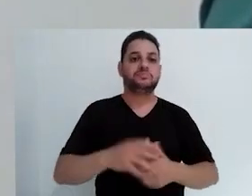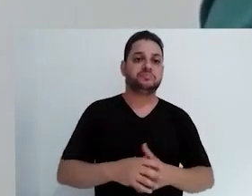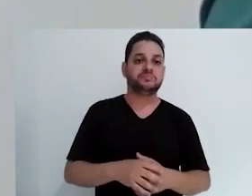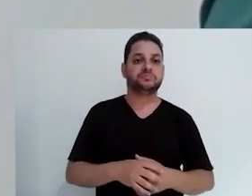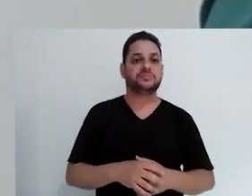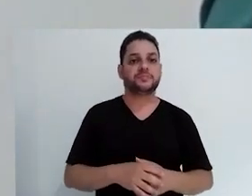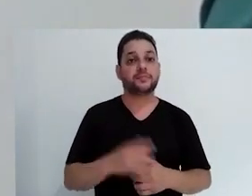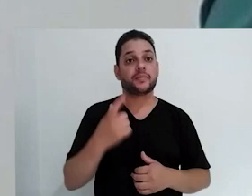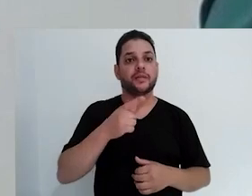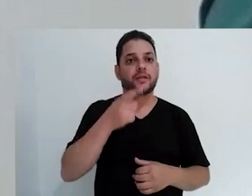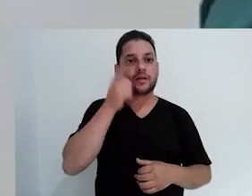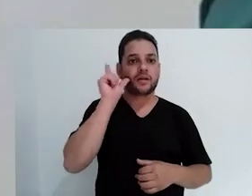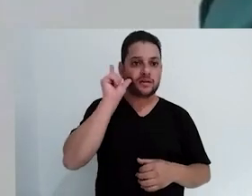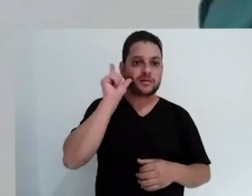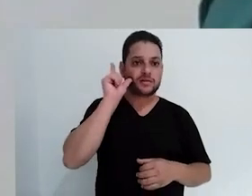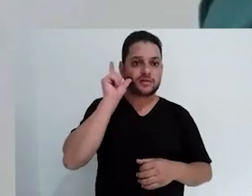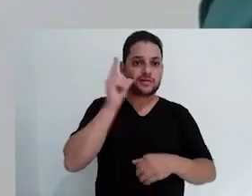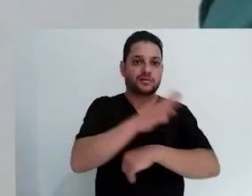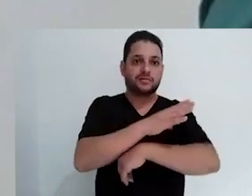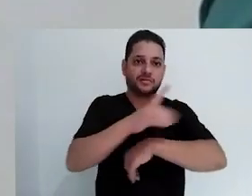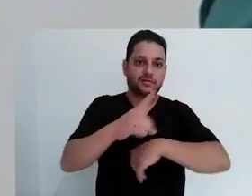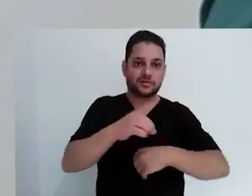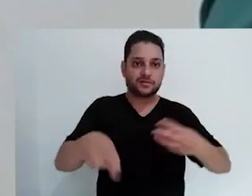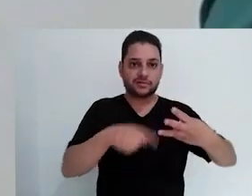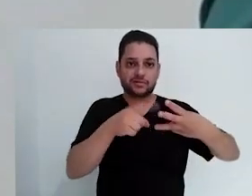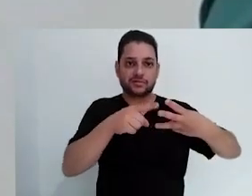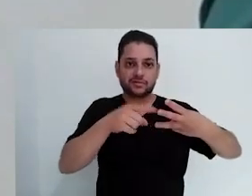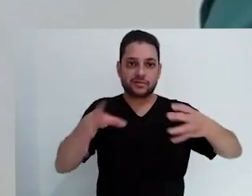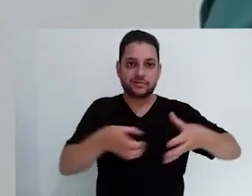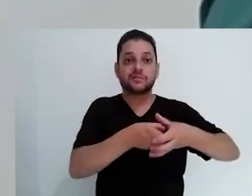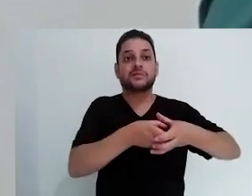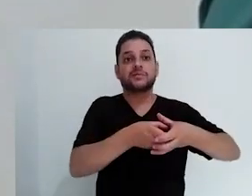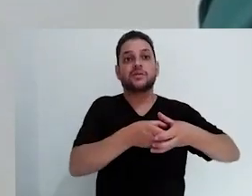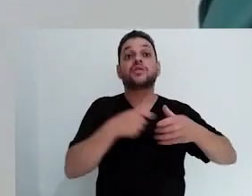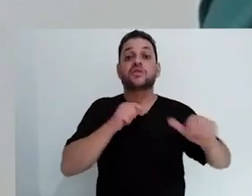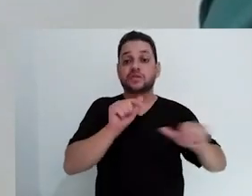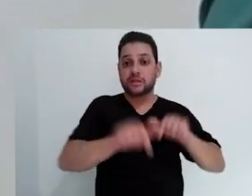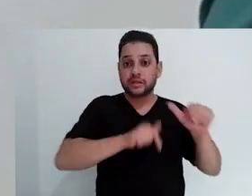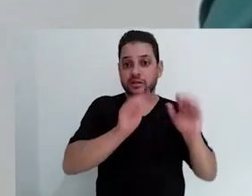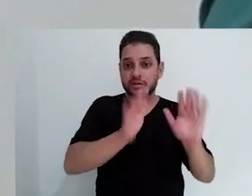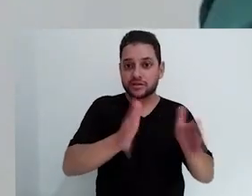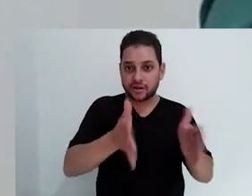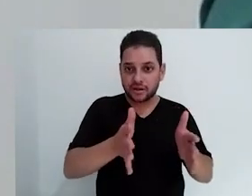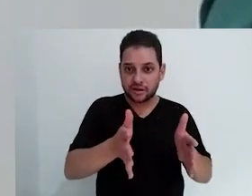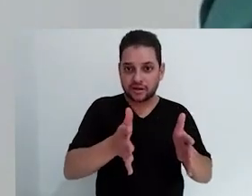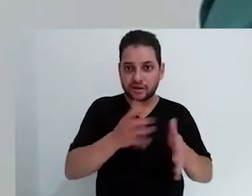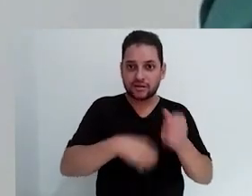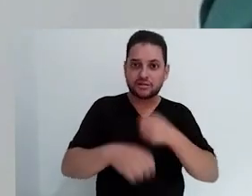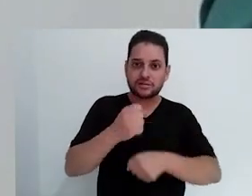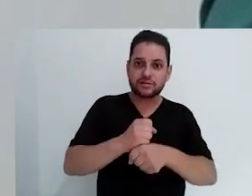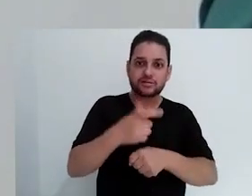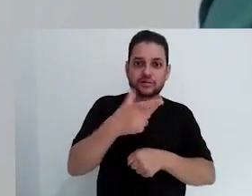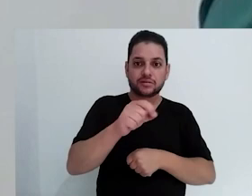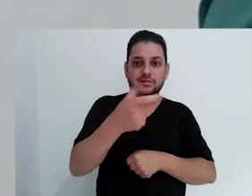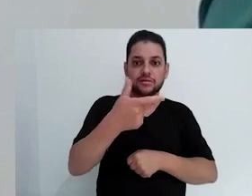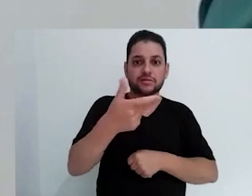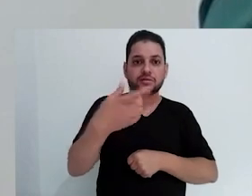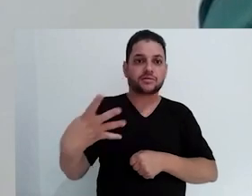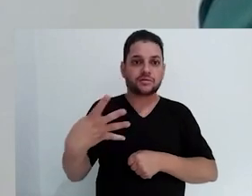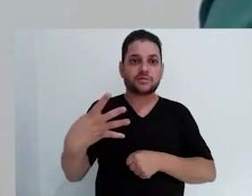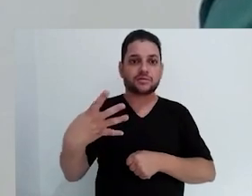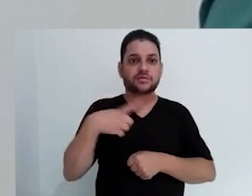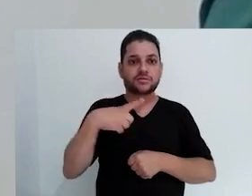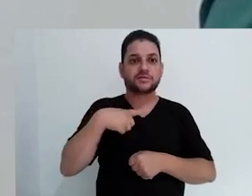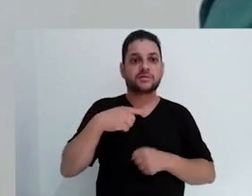Antes de assumir a coordenação do segundo núcleo, eu estava designada no segundo núcleo, iniciando de 2024, enquanto eu estava sentenciando no meu gabinete